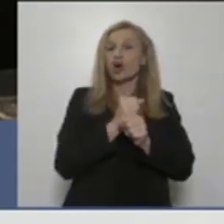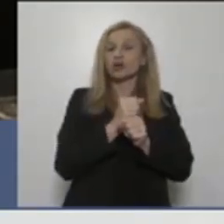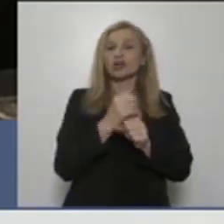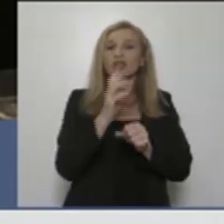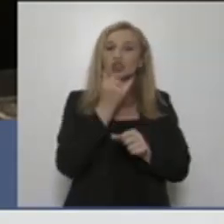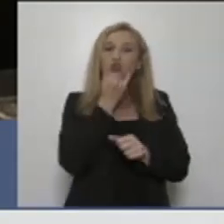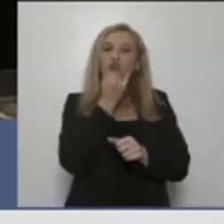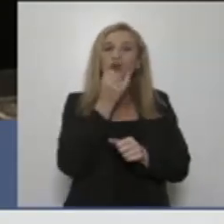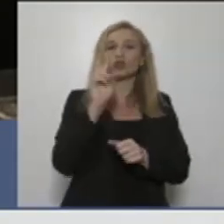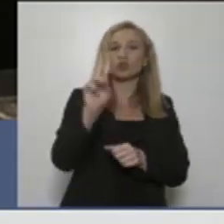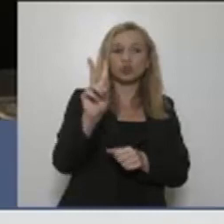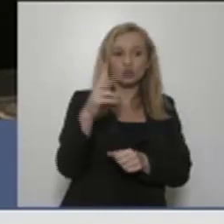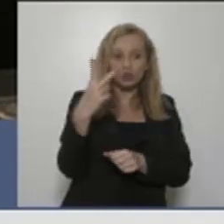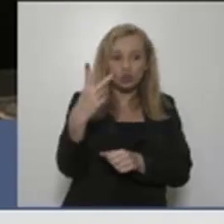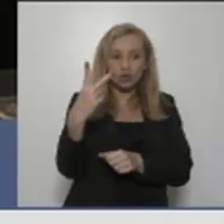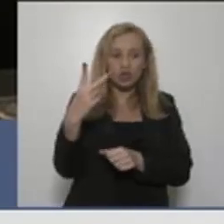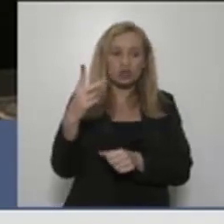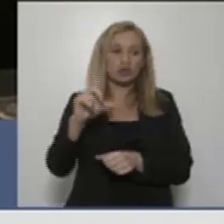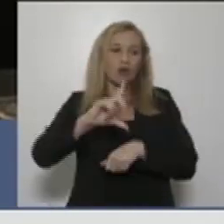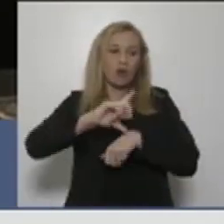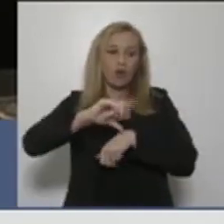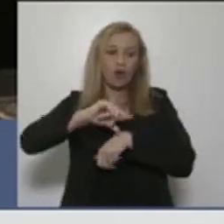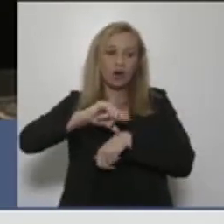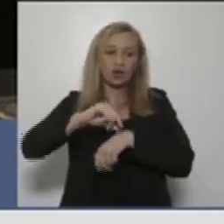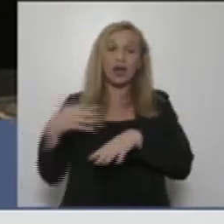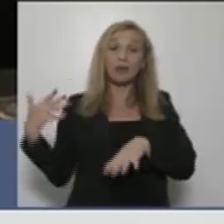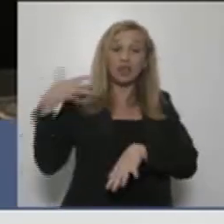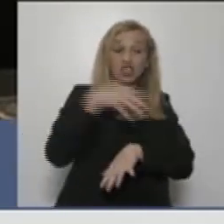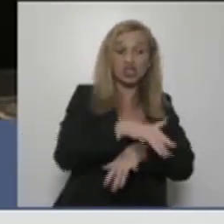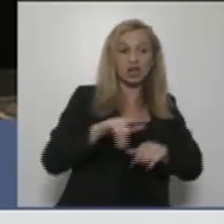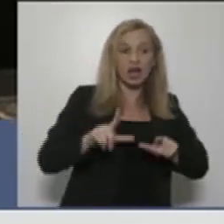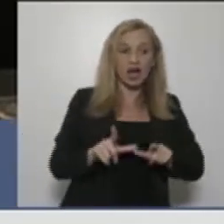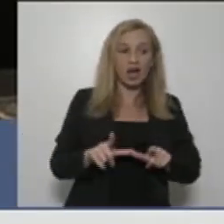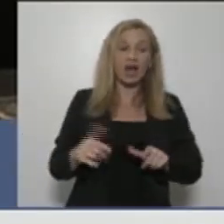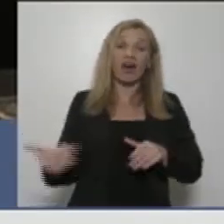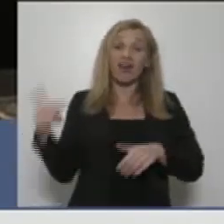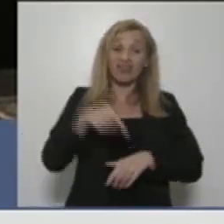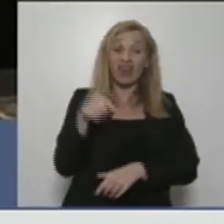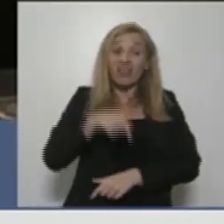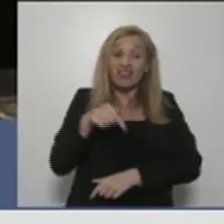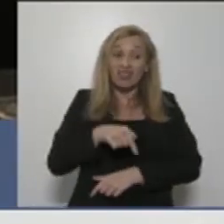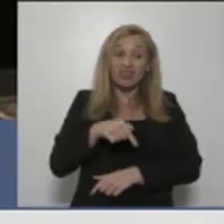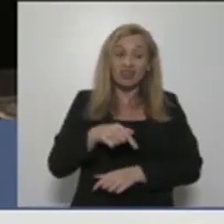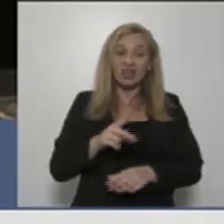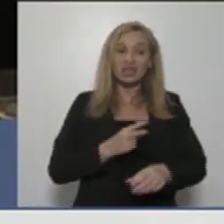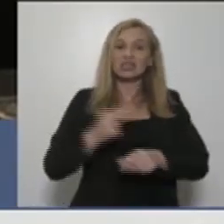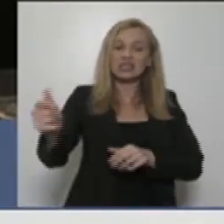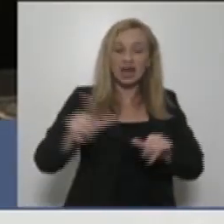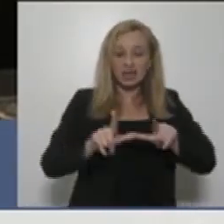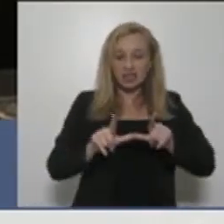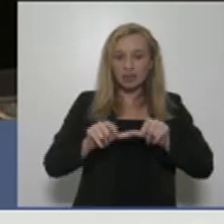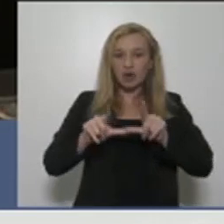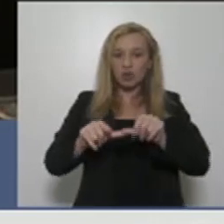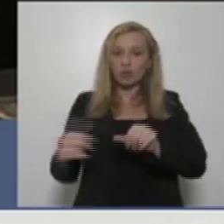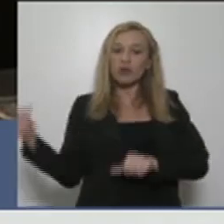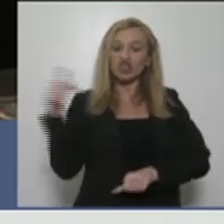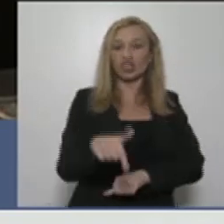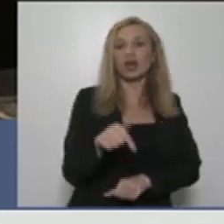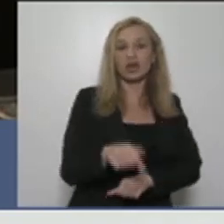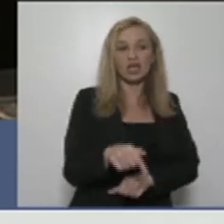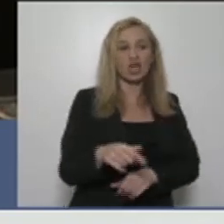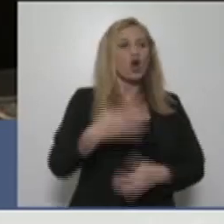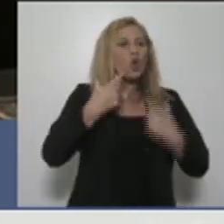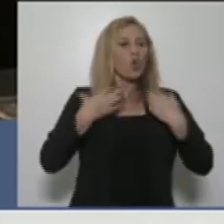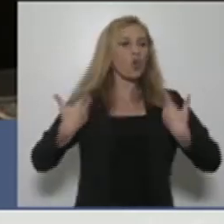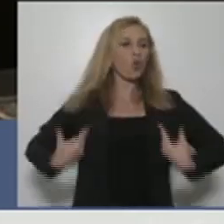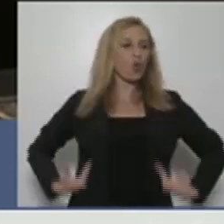precisa essencialmente desse transporte. Mas a gente tem uma relação muito ruim com o corpo dessa mulher. O corpo